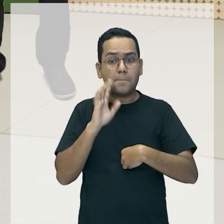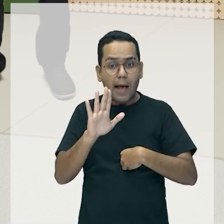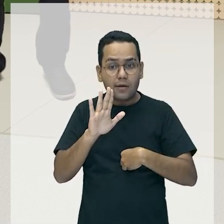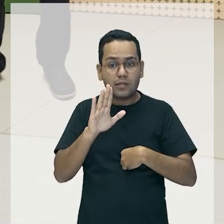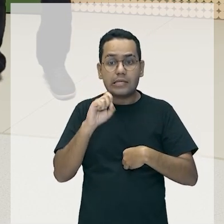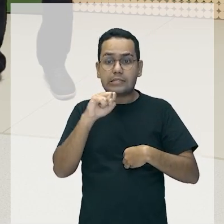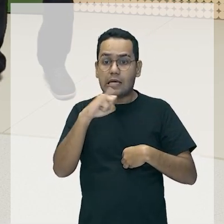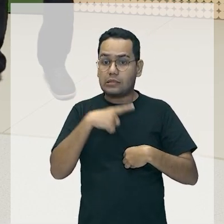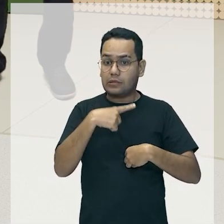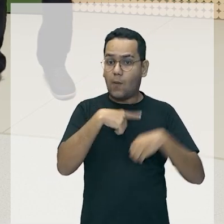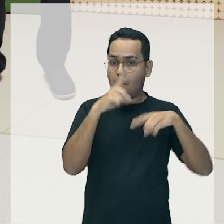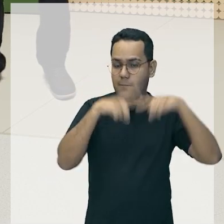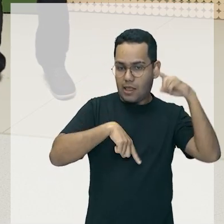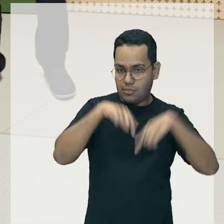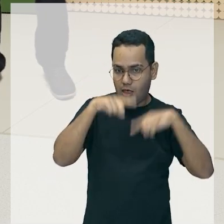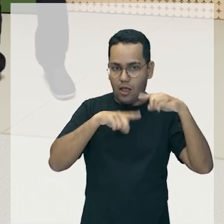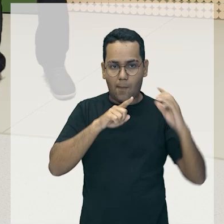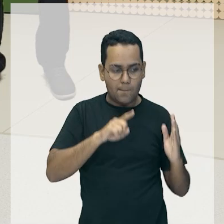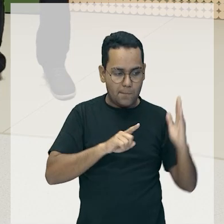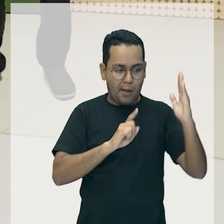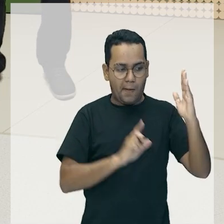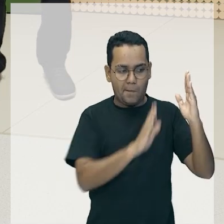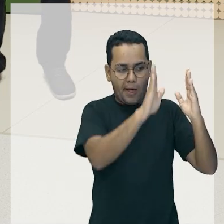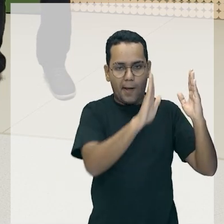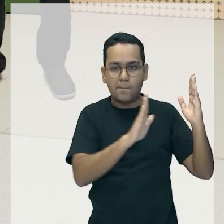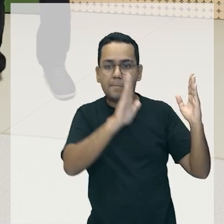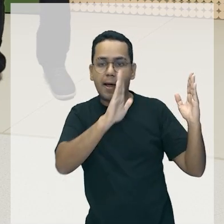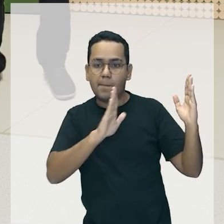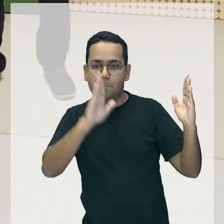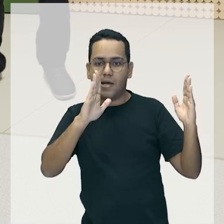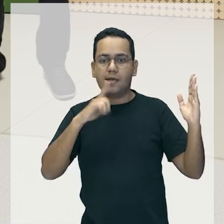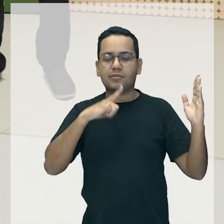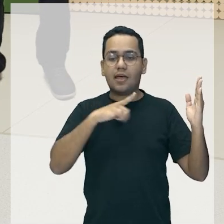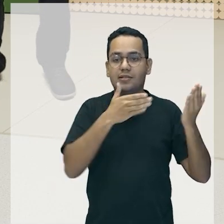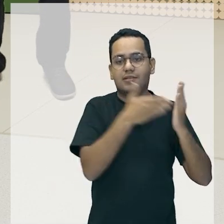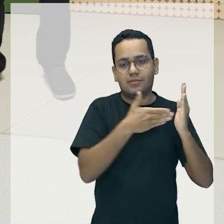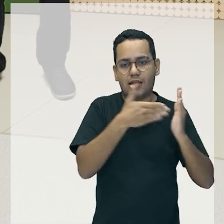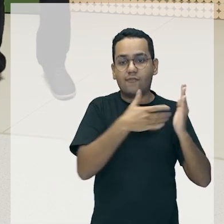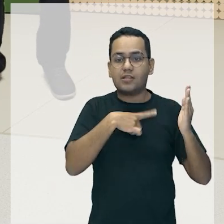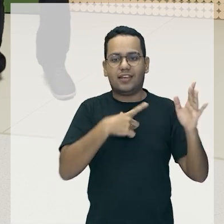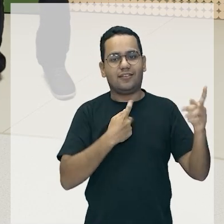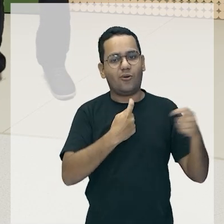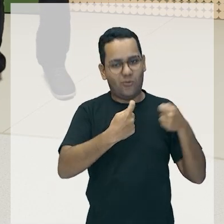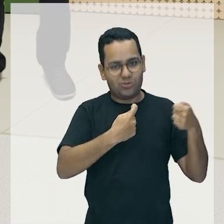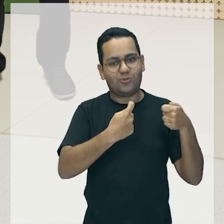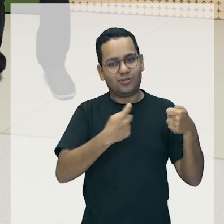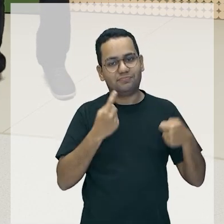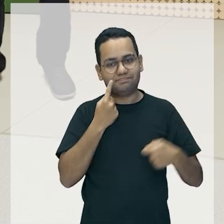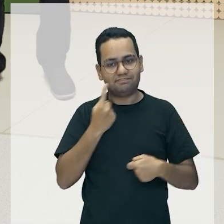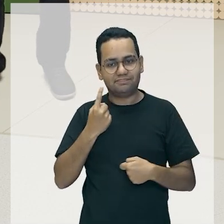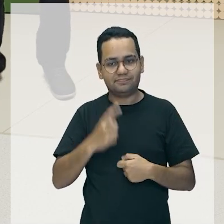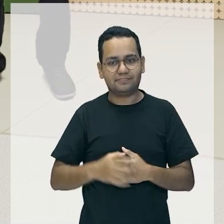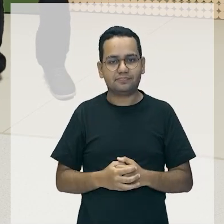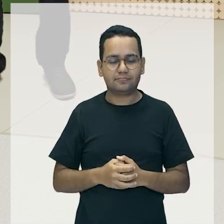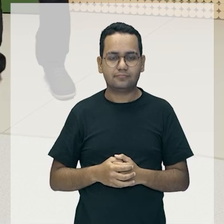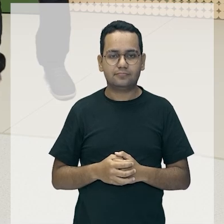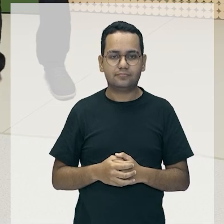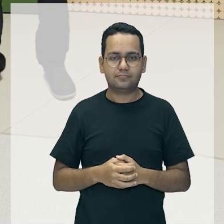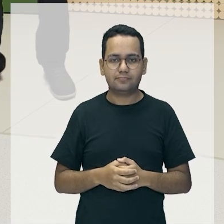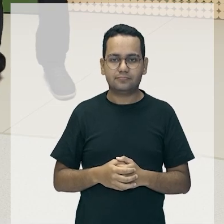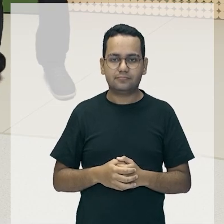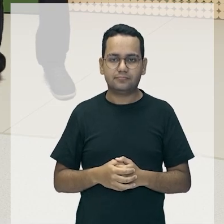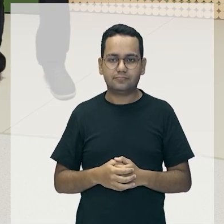os nêutrons atinjam outros átomos de urânio, tá bom? E assim a gente consegue controlar a quantidade de energia que está sendo